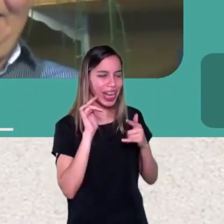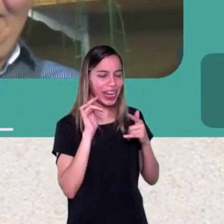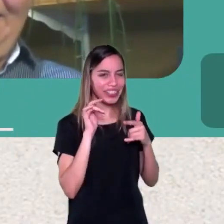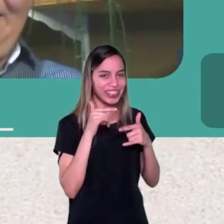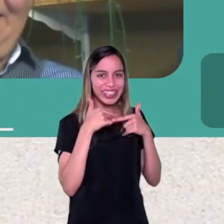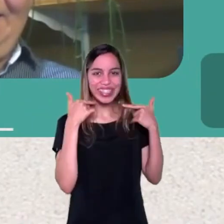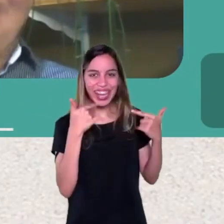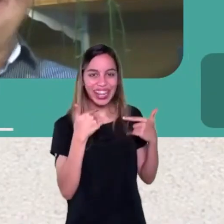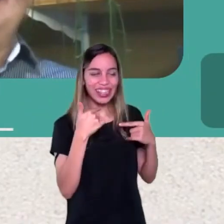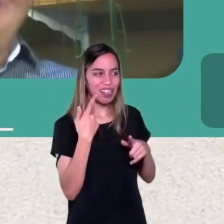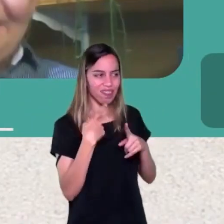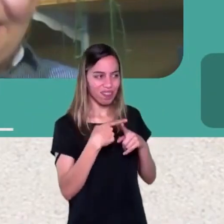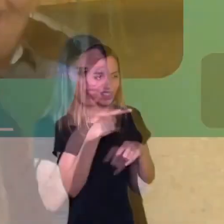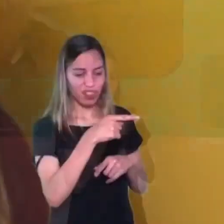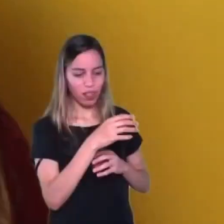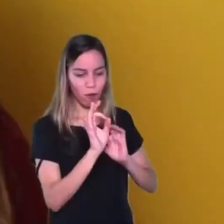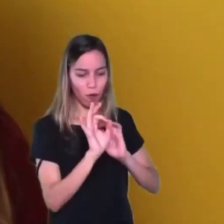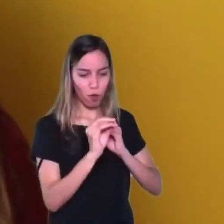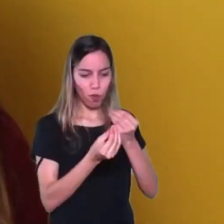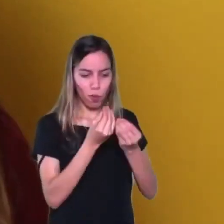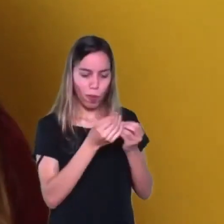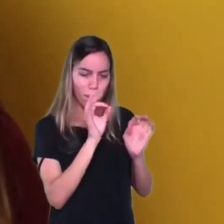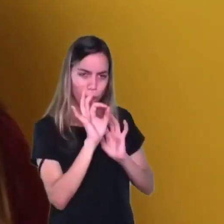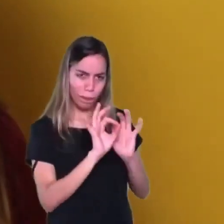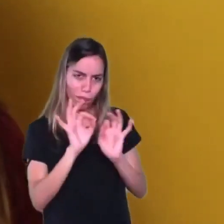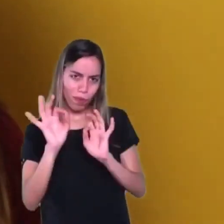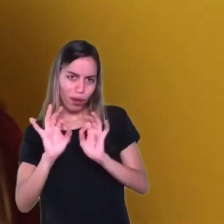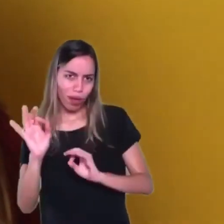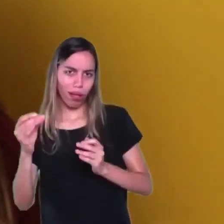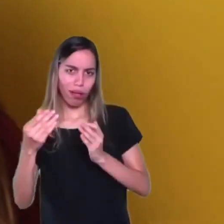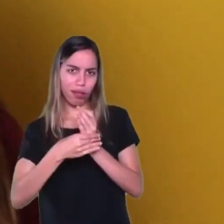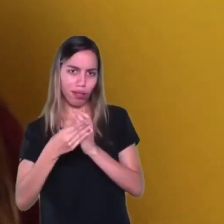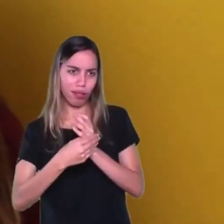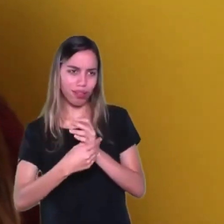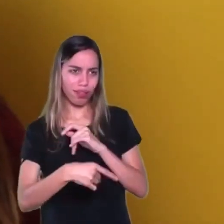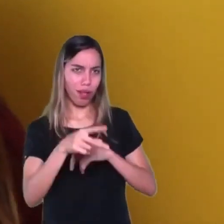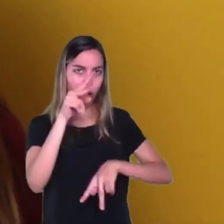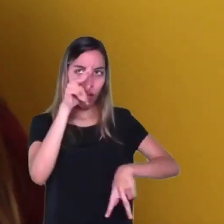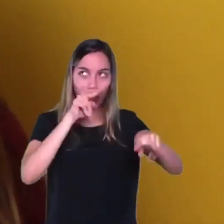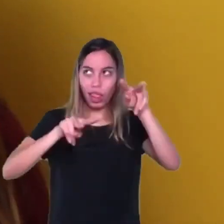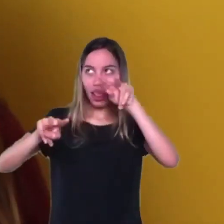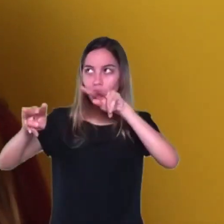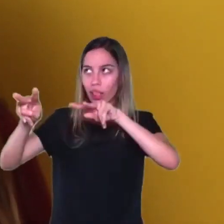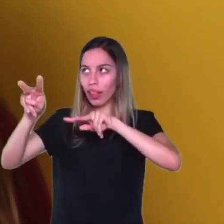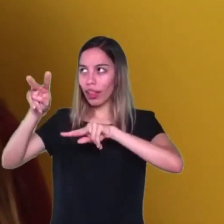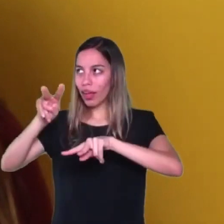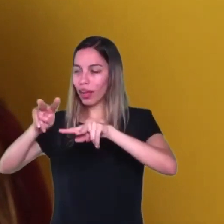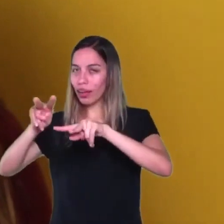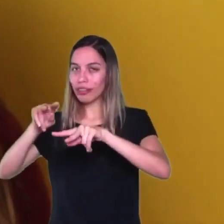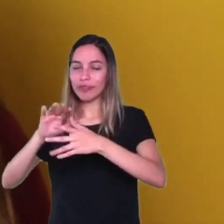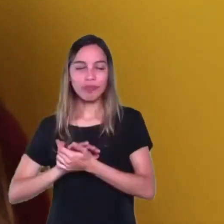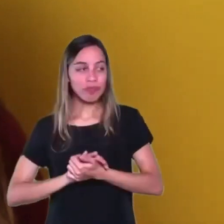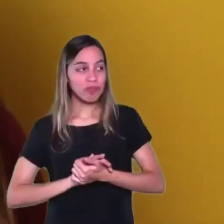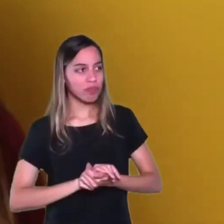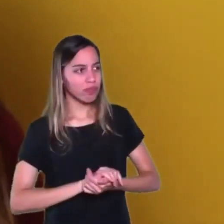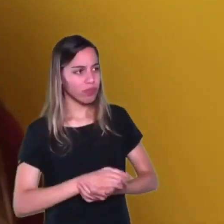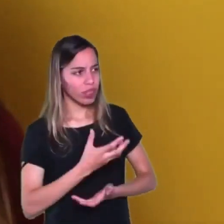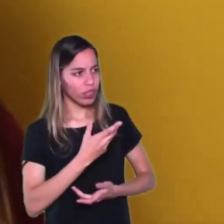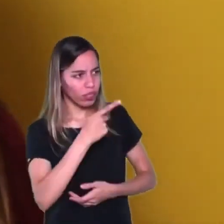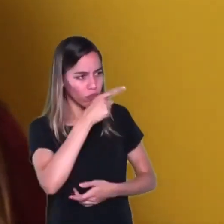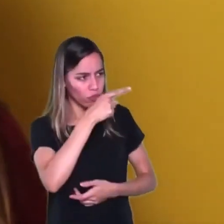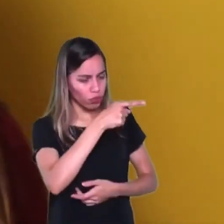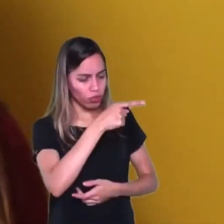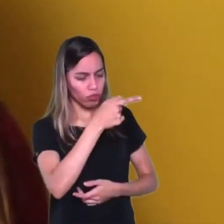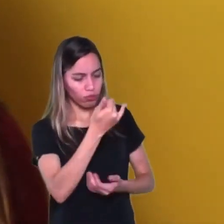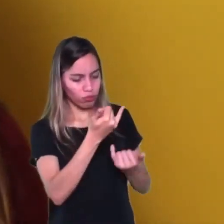Arrumação, que está na antologia Olhares Múltiplos, né? Eu te pedi para falar um pouco disso, né? O que